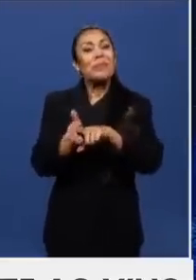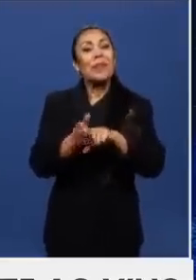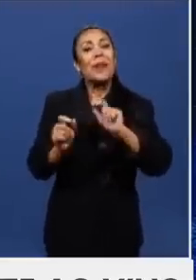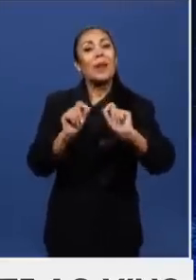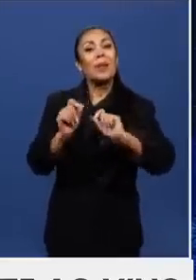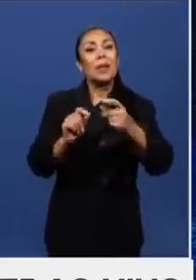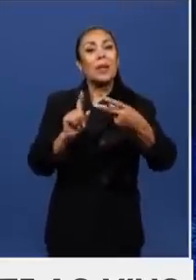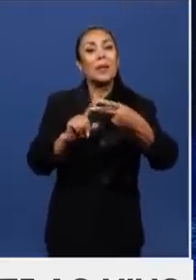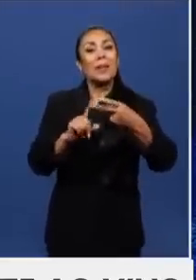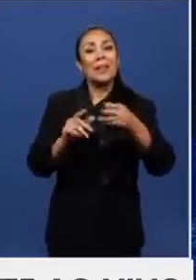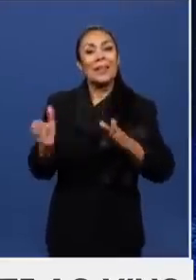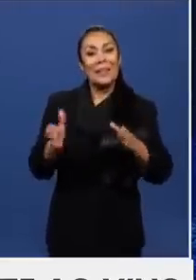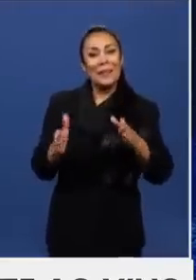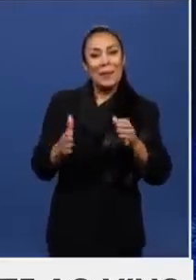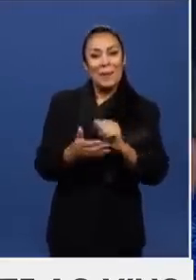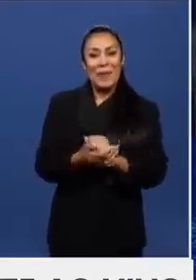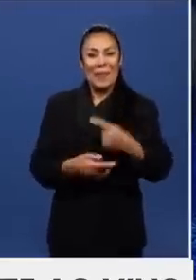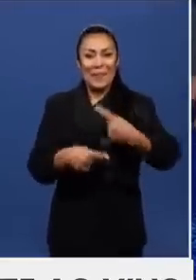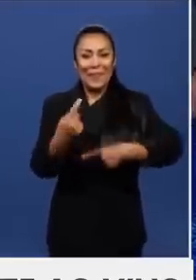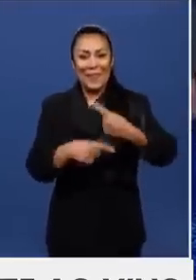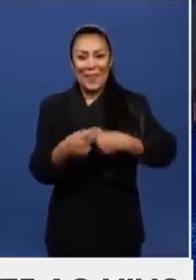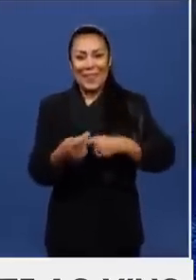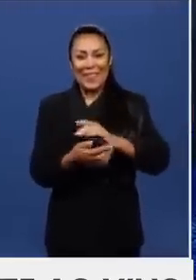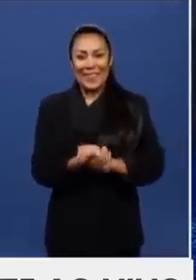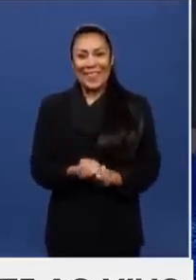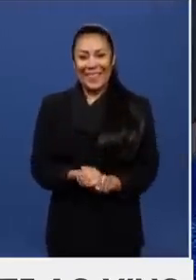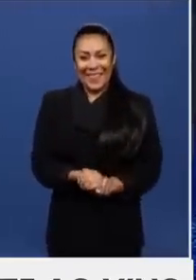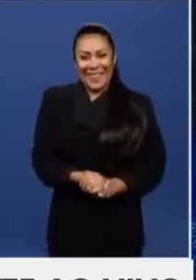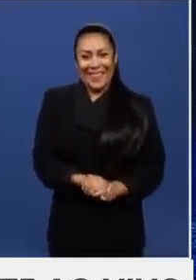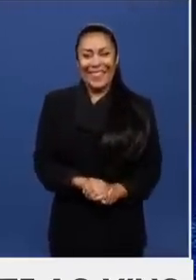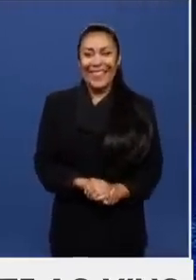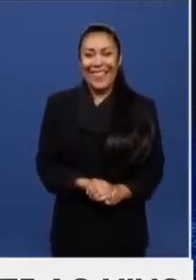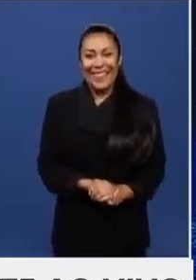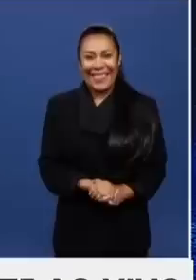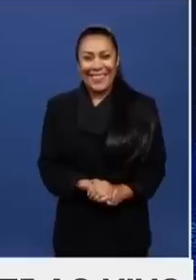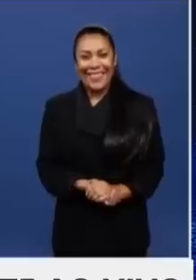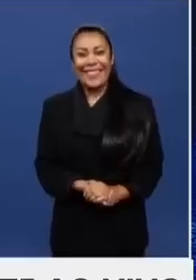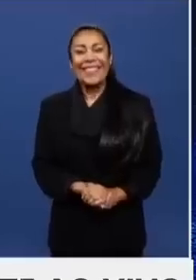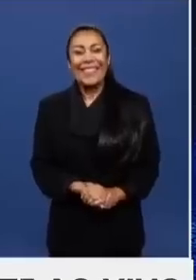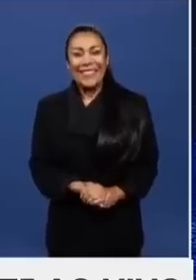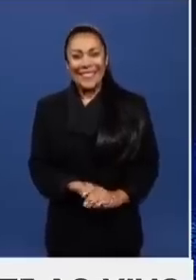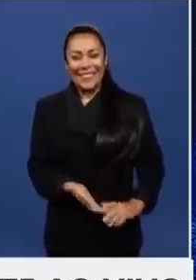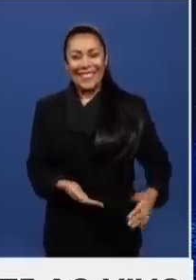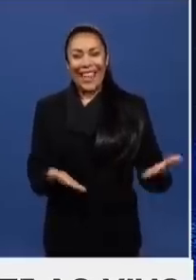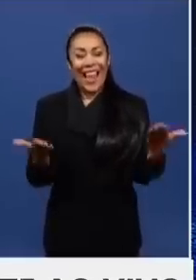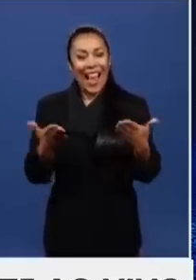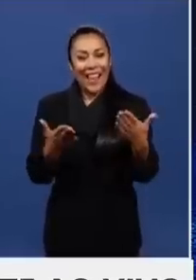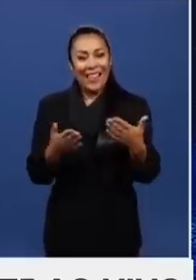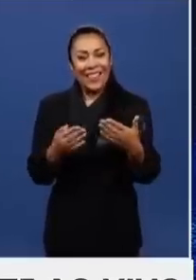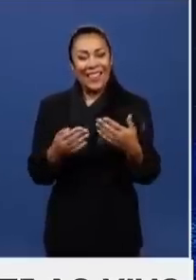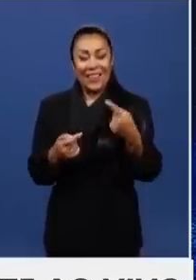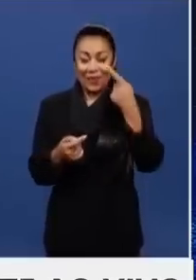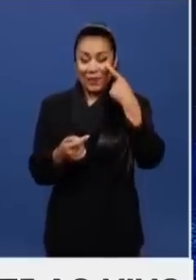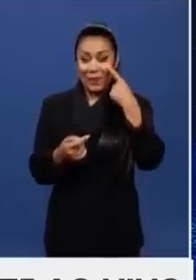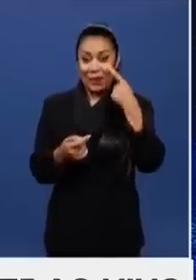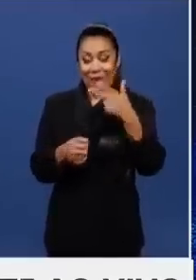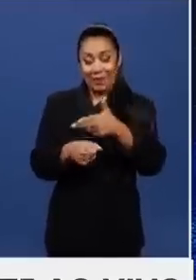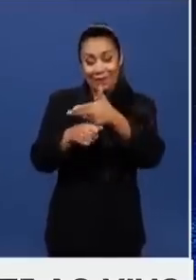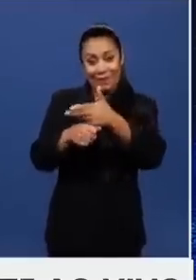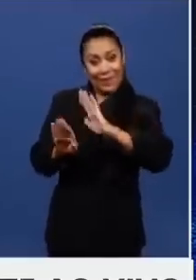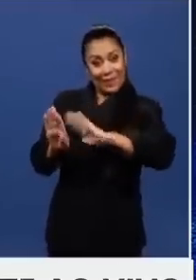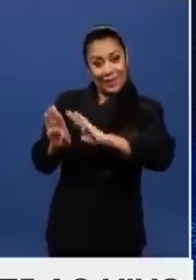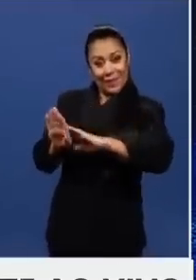esse segundo bloco do debate. Já está aqui ao meu lado, Thaís. Antes de te ouvir, vamos com a imagem lá dos bastidores. A gente está vendo o candidato